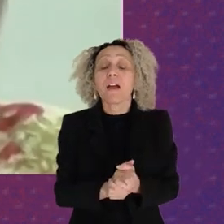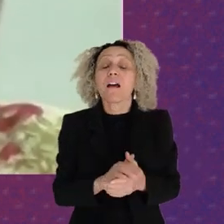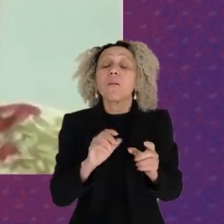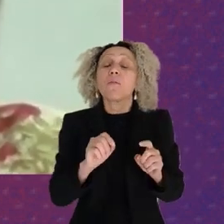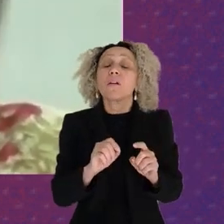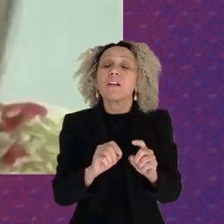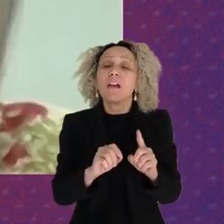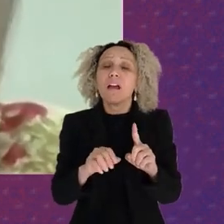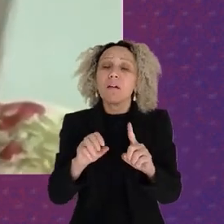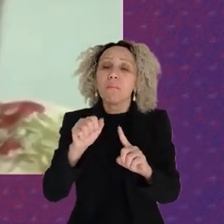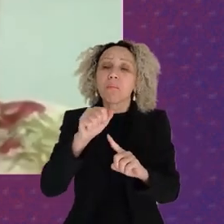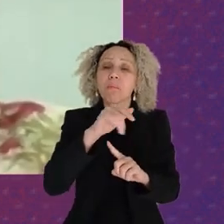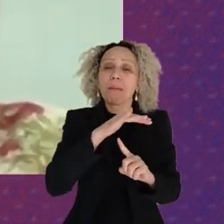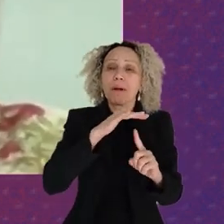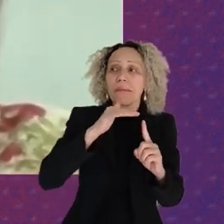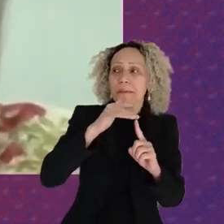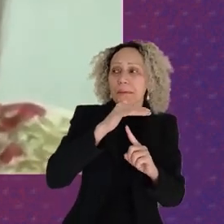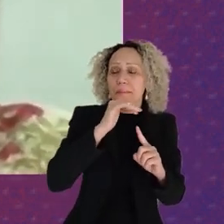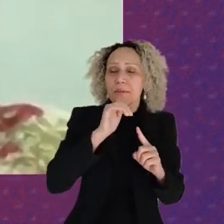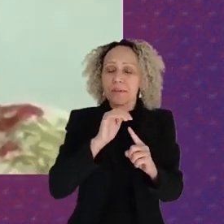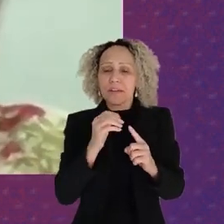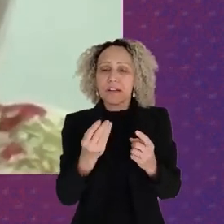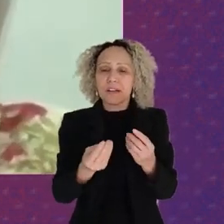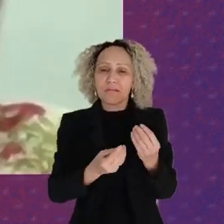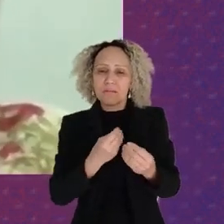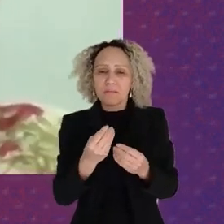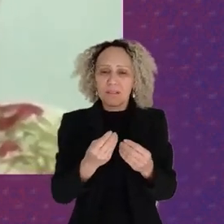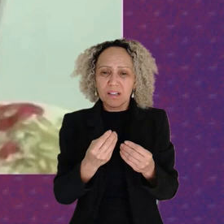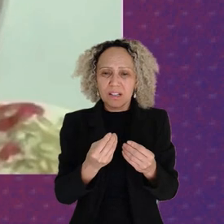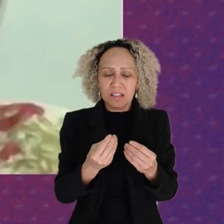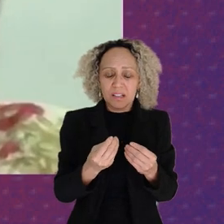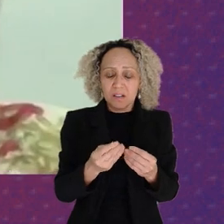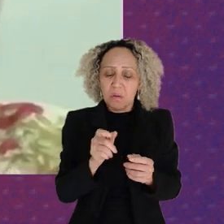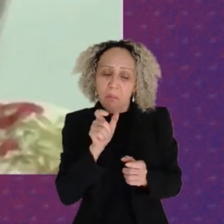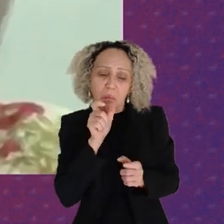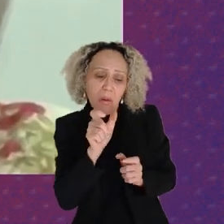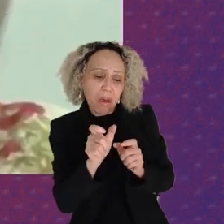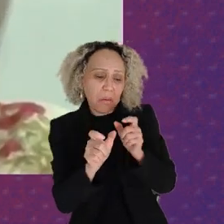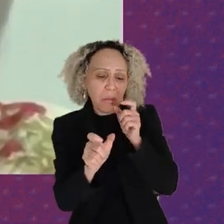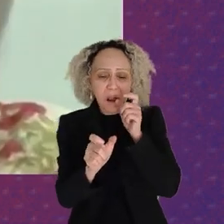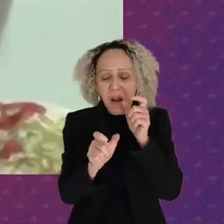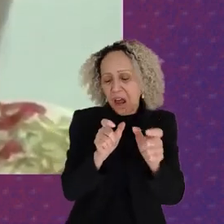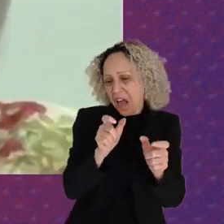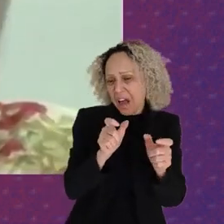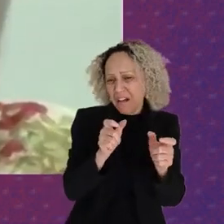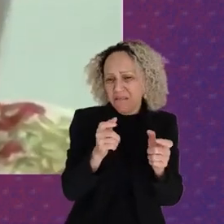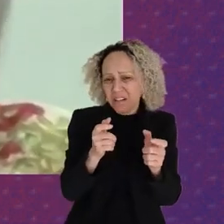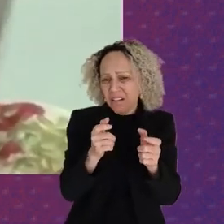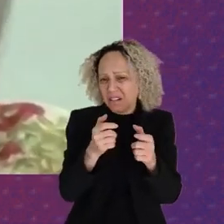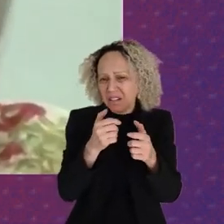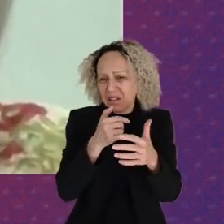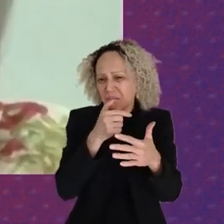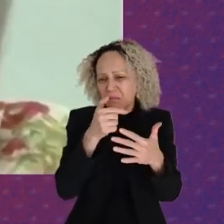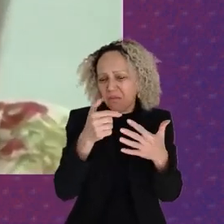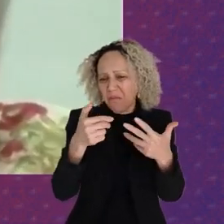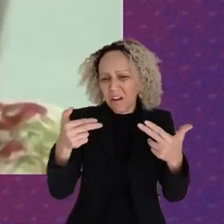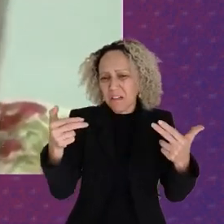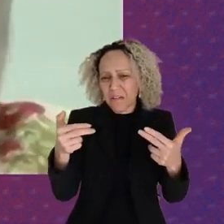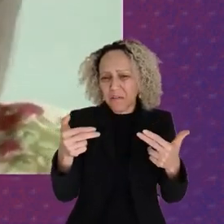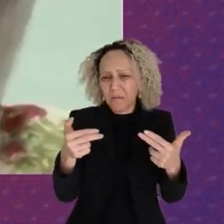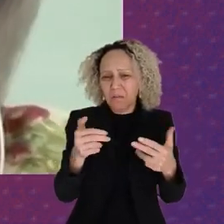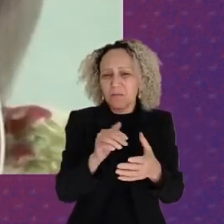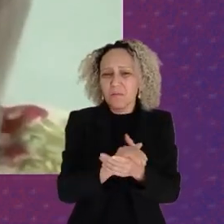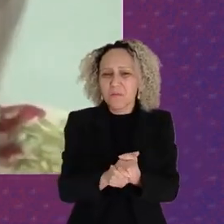uma conduta abusiva, com comportamentos, palavras, atos, gestos e textos que atentem